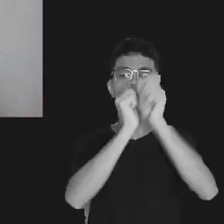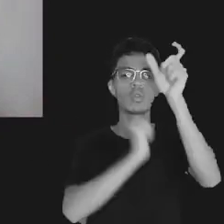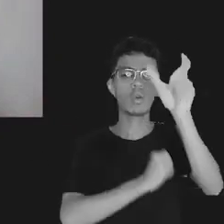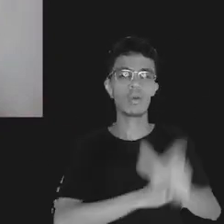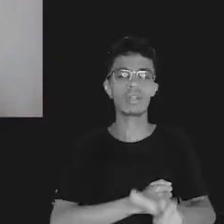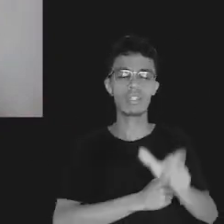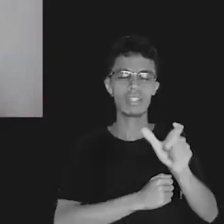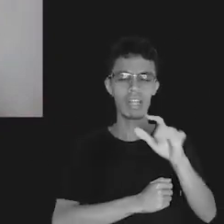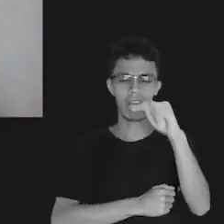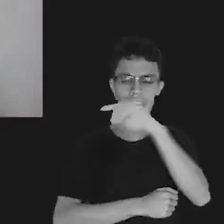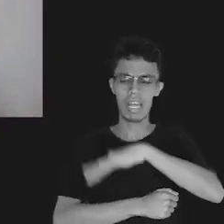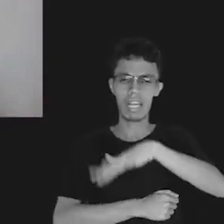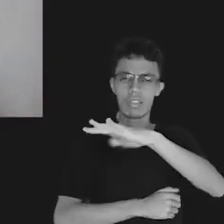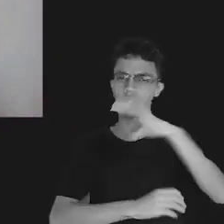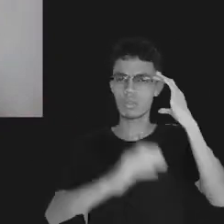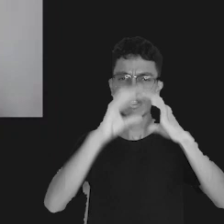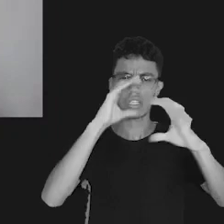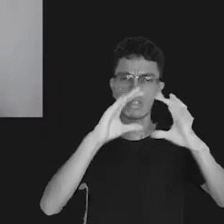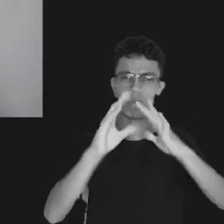Não cantaram?